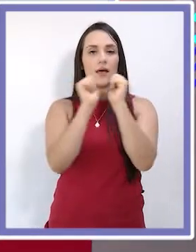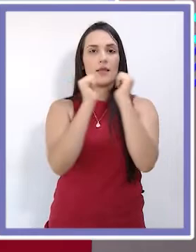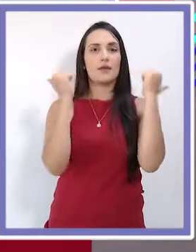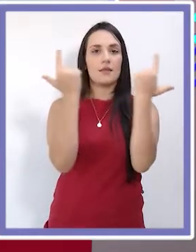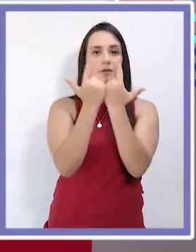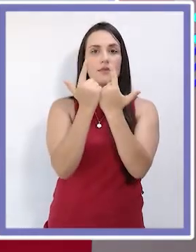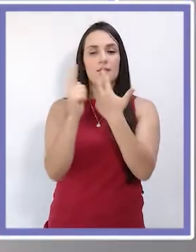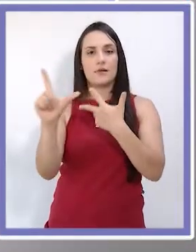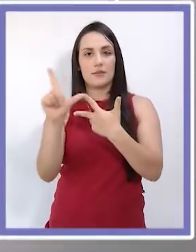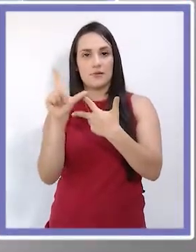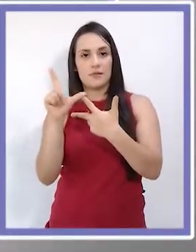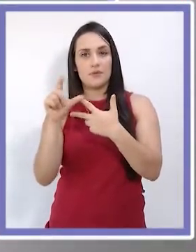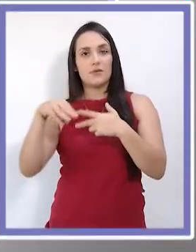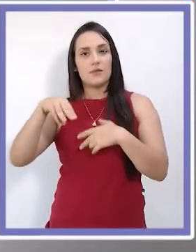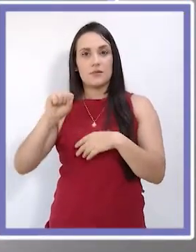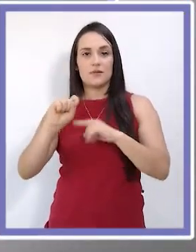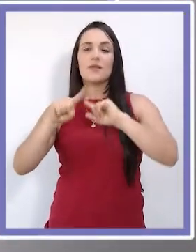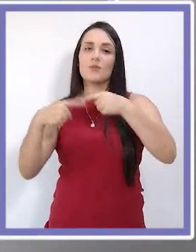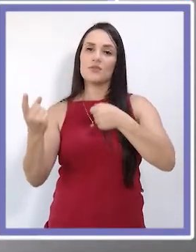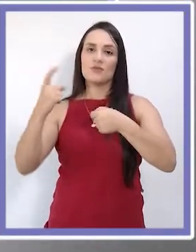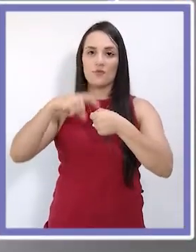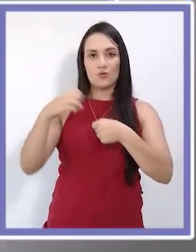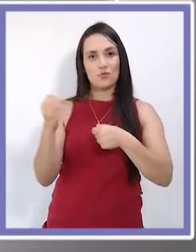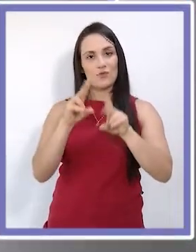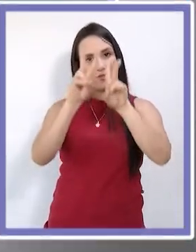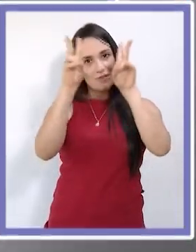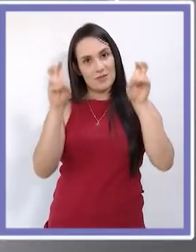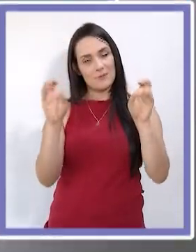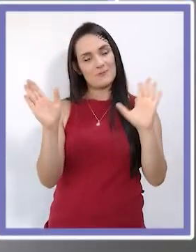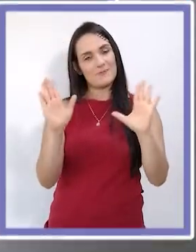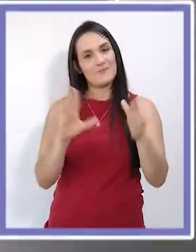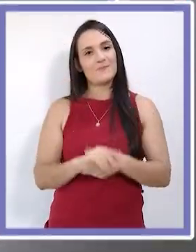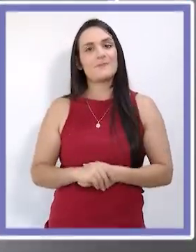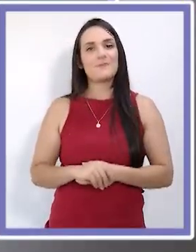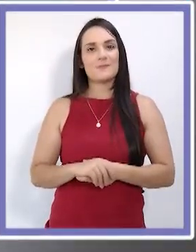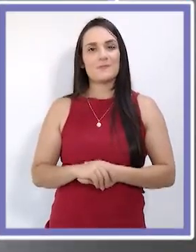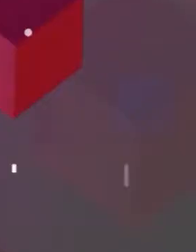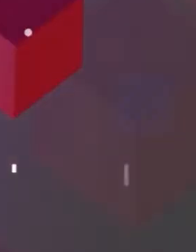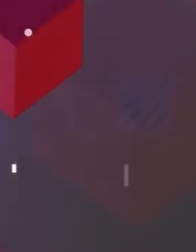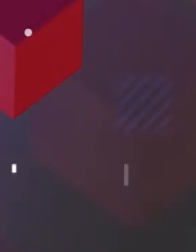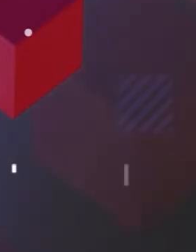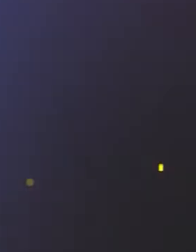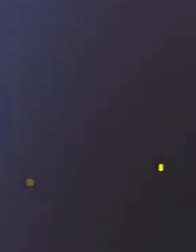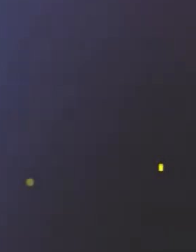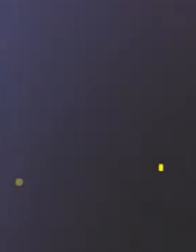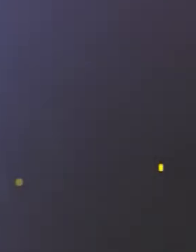por Assembleia Legislativa de MS. Voltamos numa próxima edição com um novo tema. Tchau, tchau.